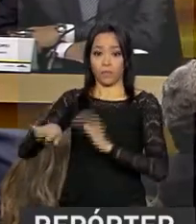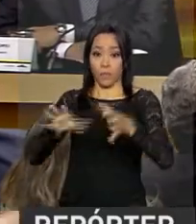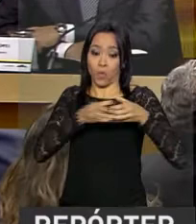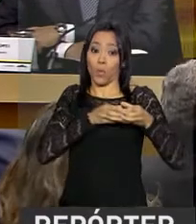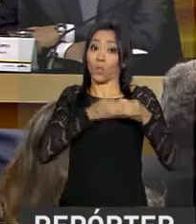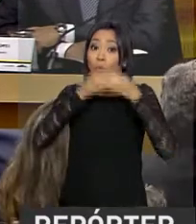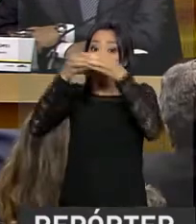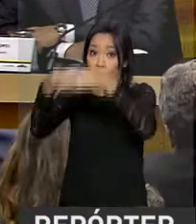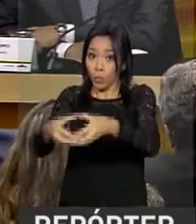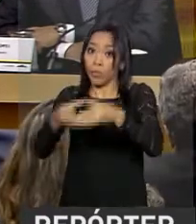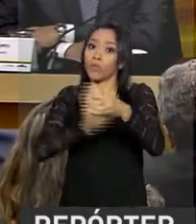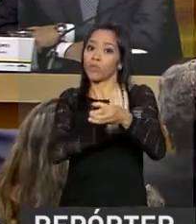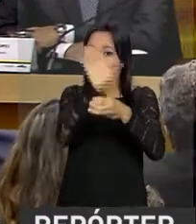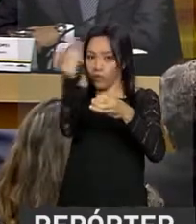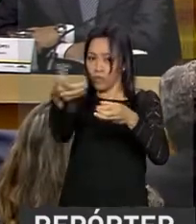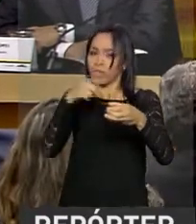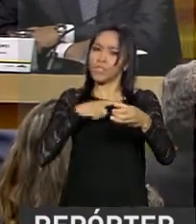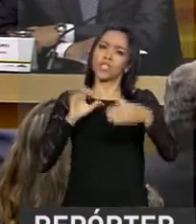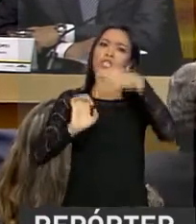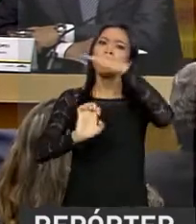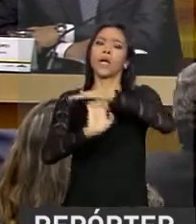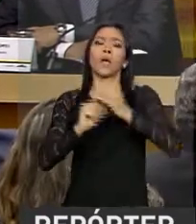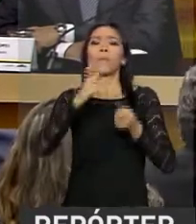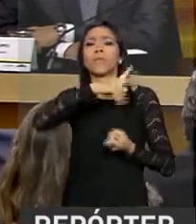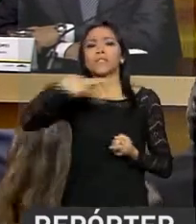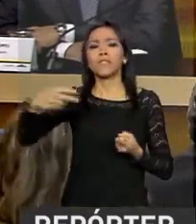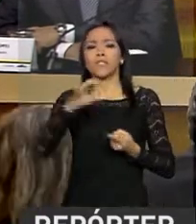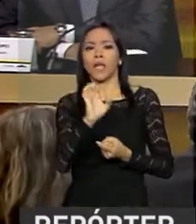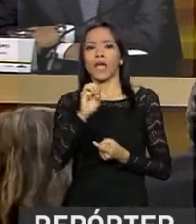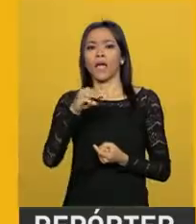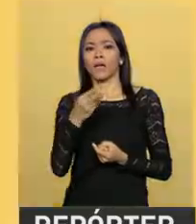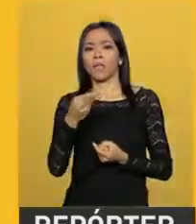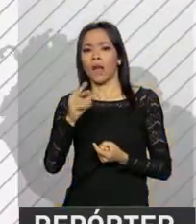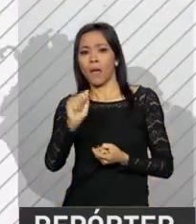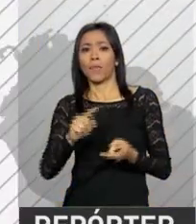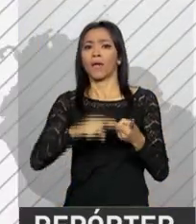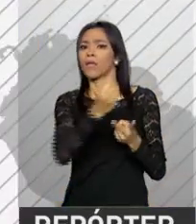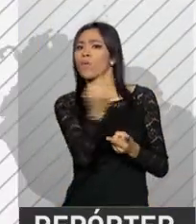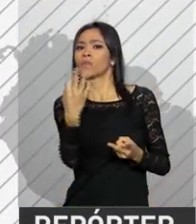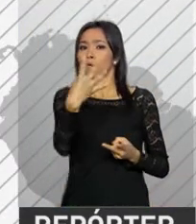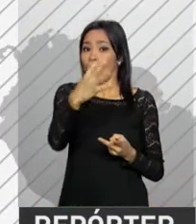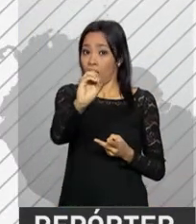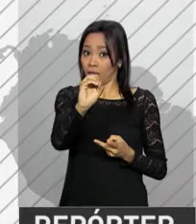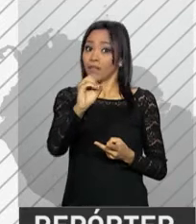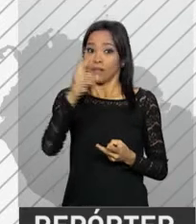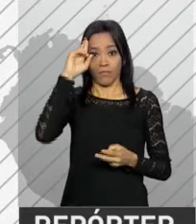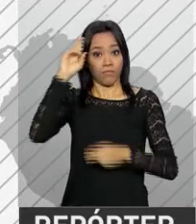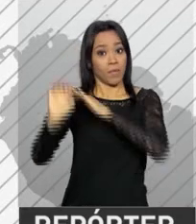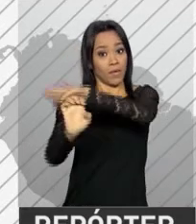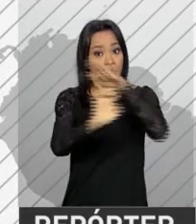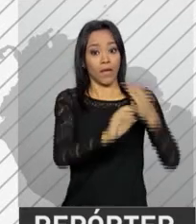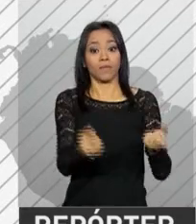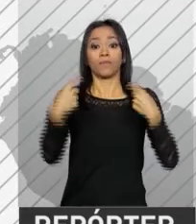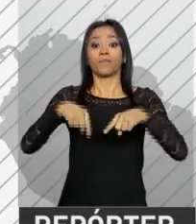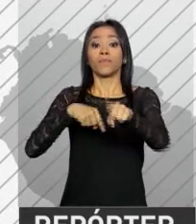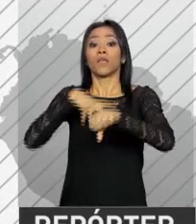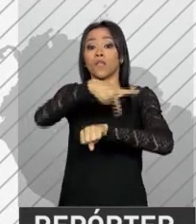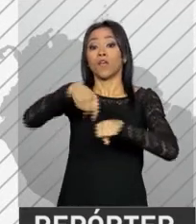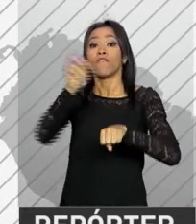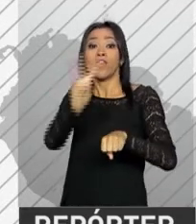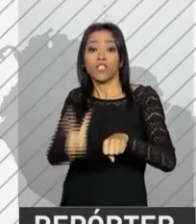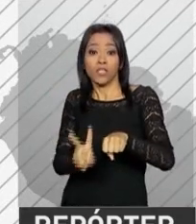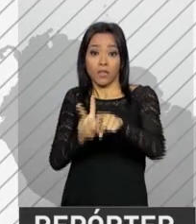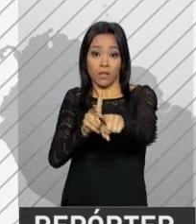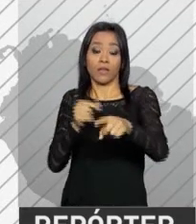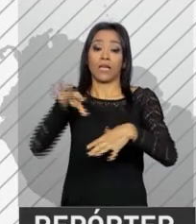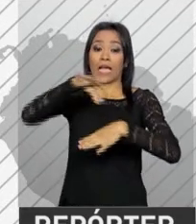estavam também o presidente da embrapa e cerca de 40 empresários no vietnã foi acertada a reabertura de mercado para as